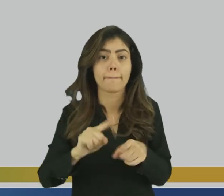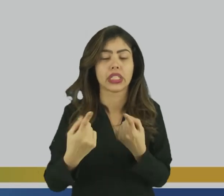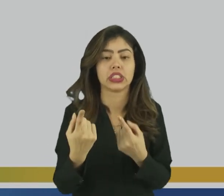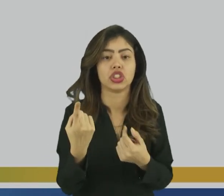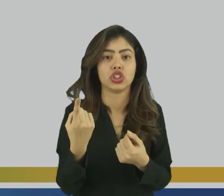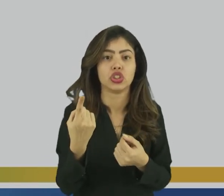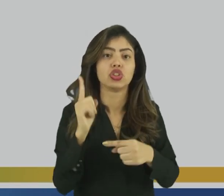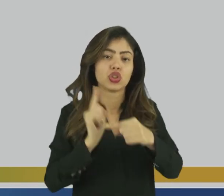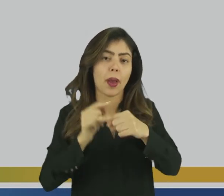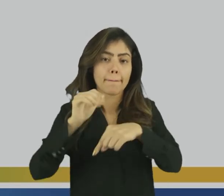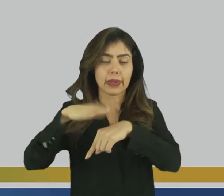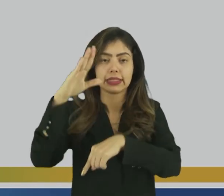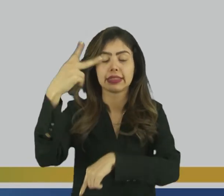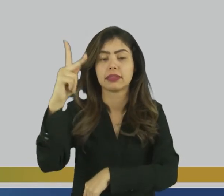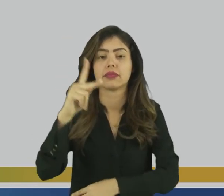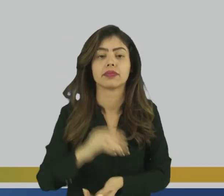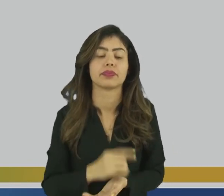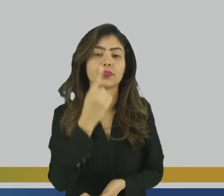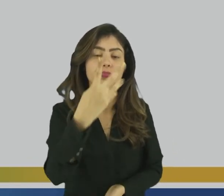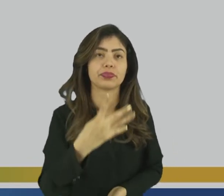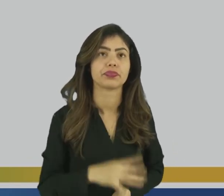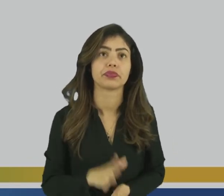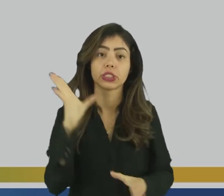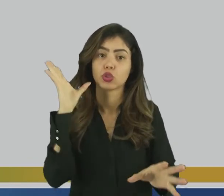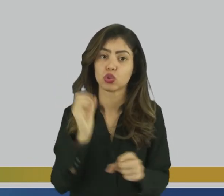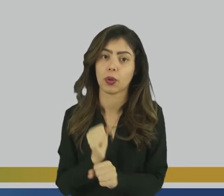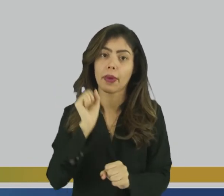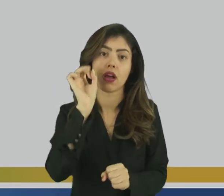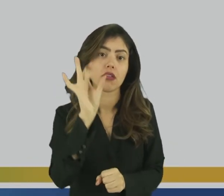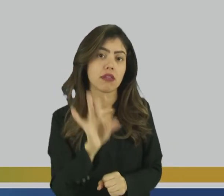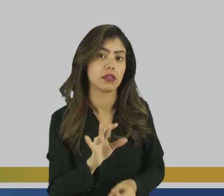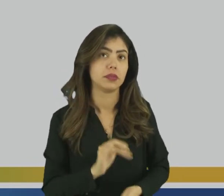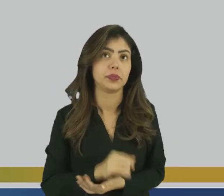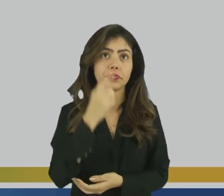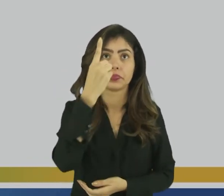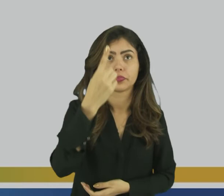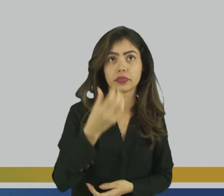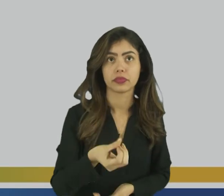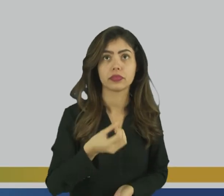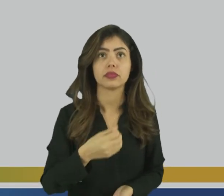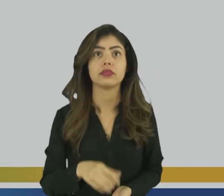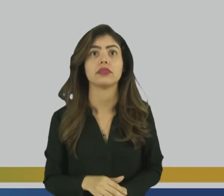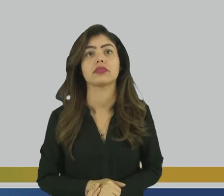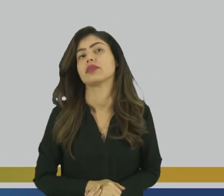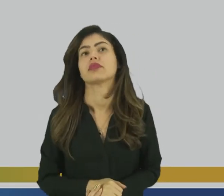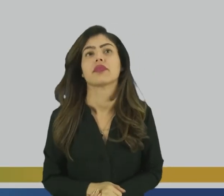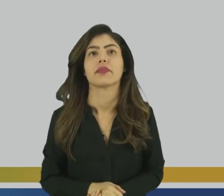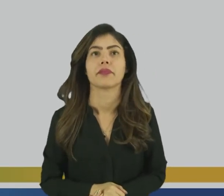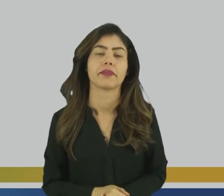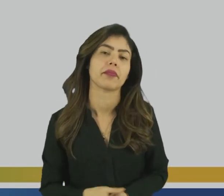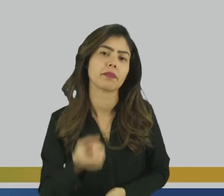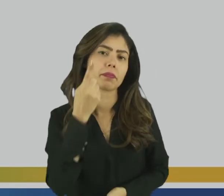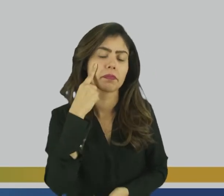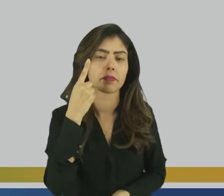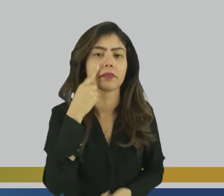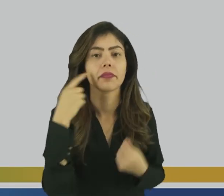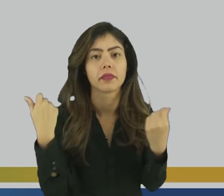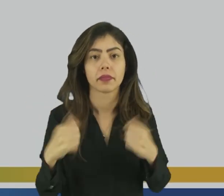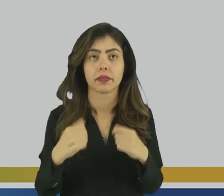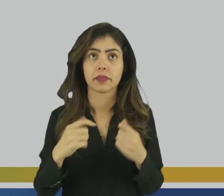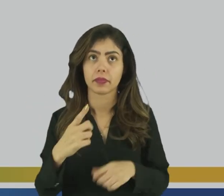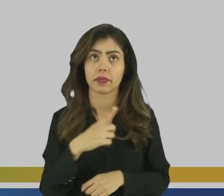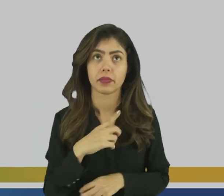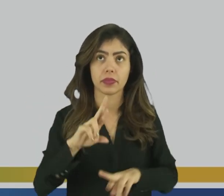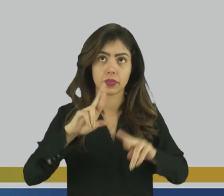um quarto, certo? Então, nós vamos somar um sexto mais um quarto. Então, para isso, observe que eles